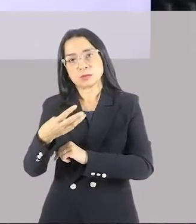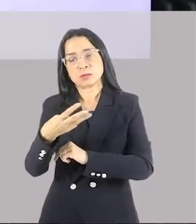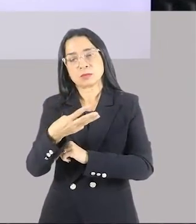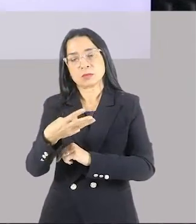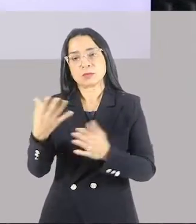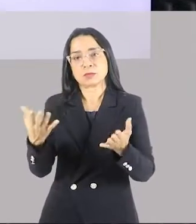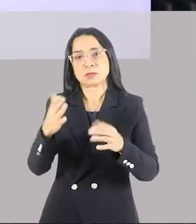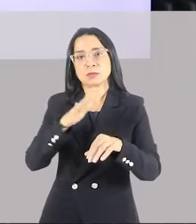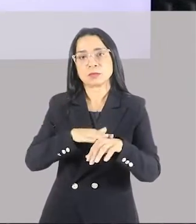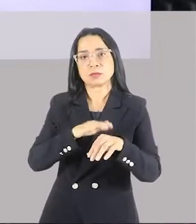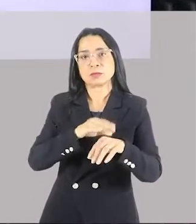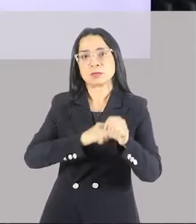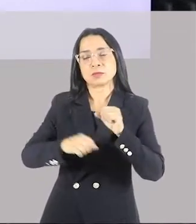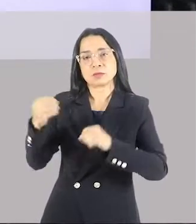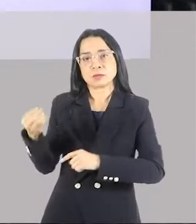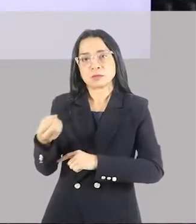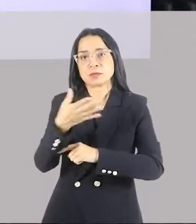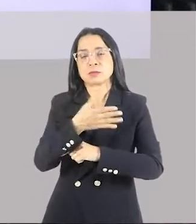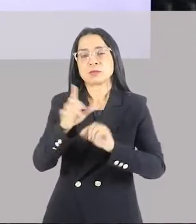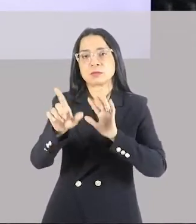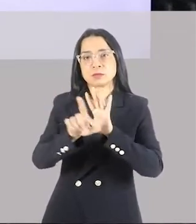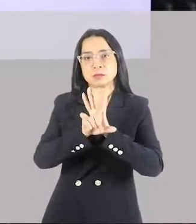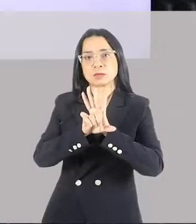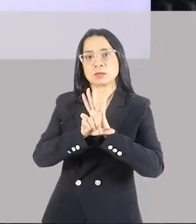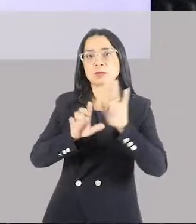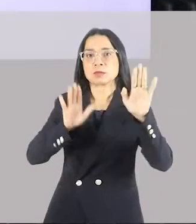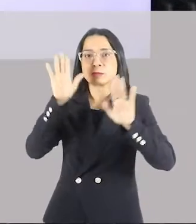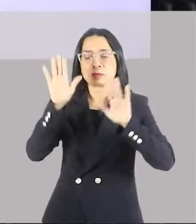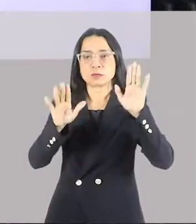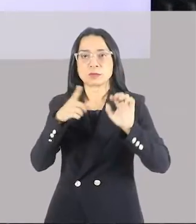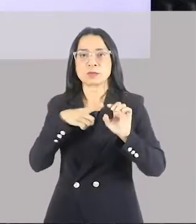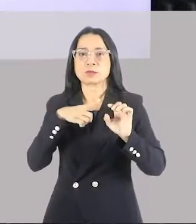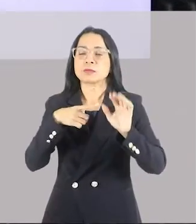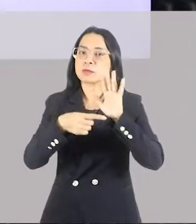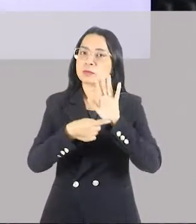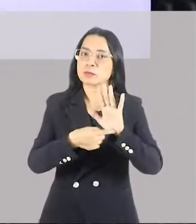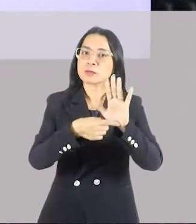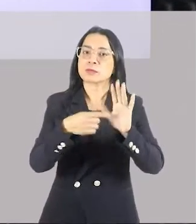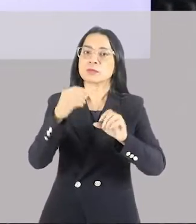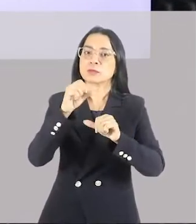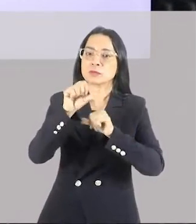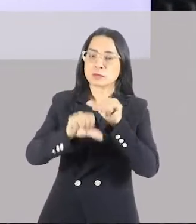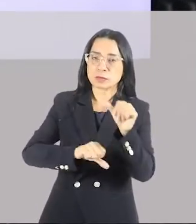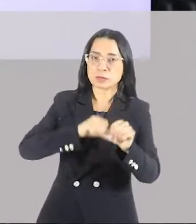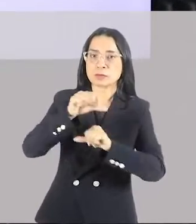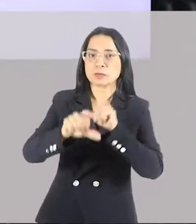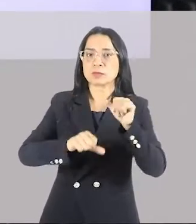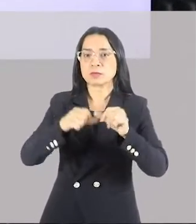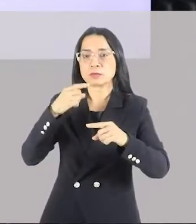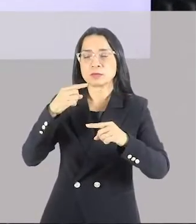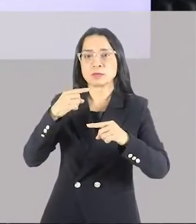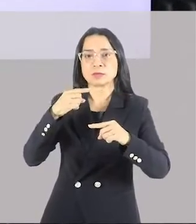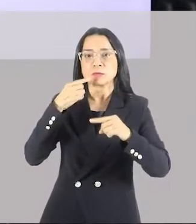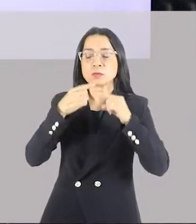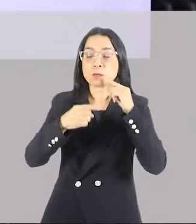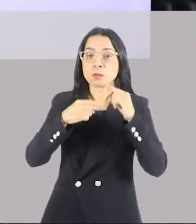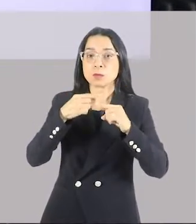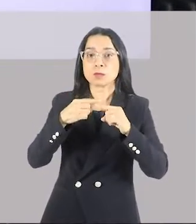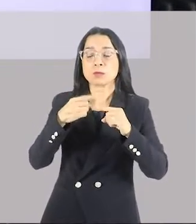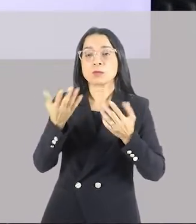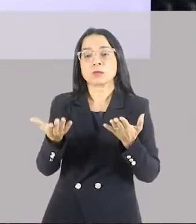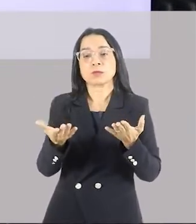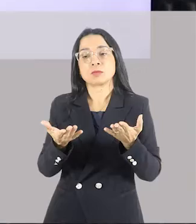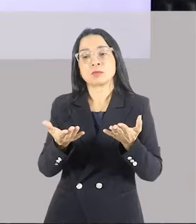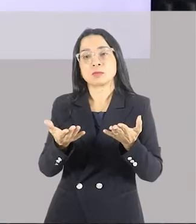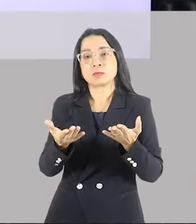14.133, a chamada Nova Lei de Licitações, que traz essa inovação do diálogo competitivo. Então,